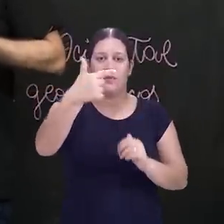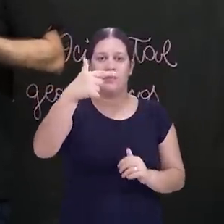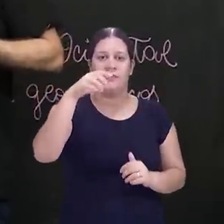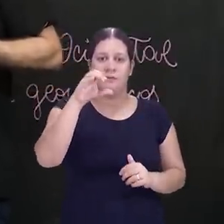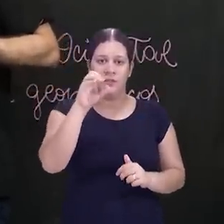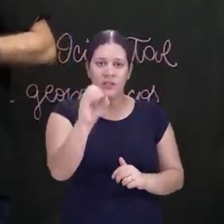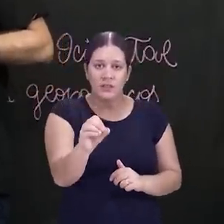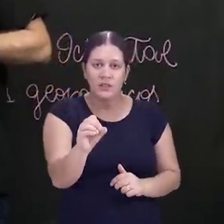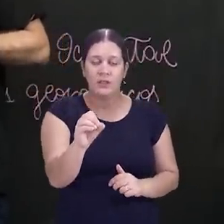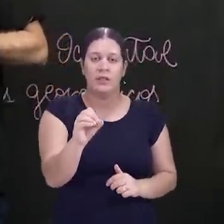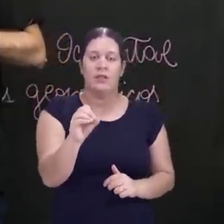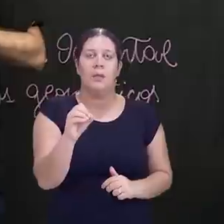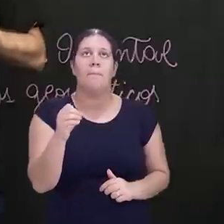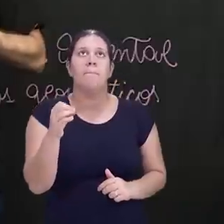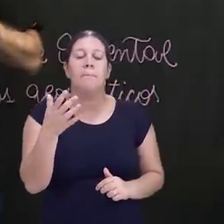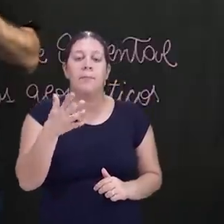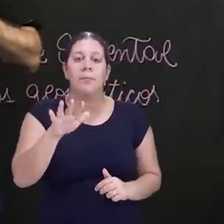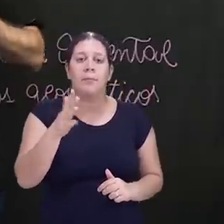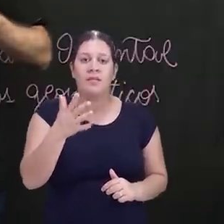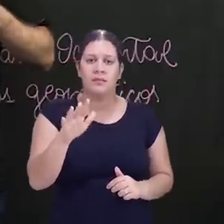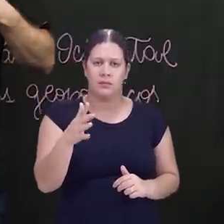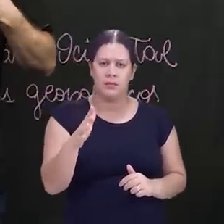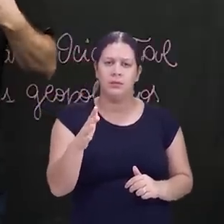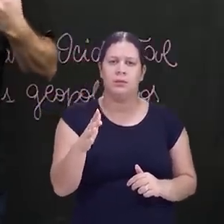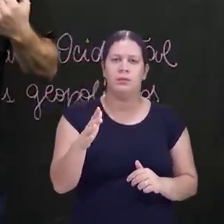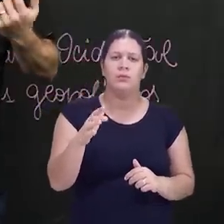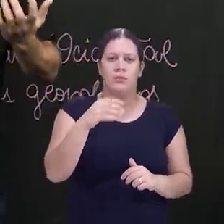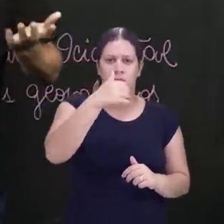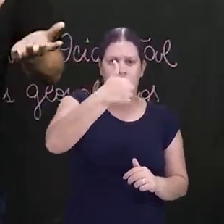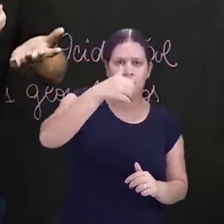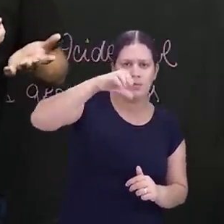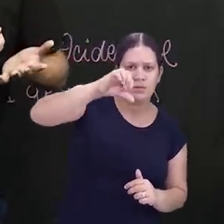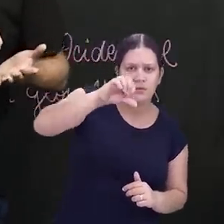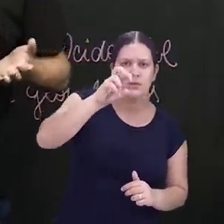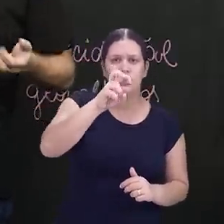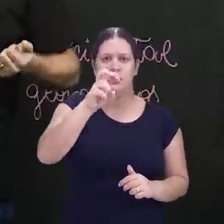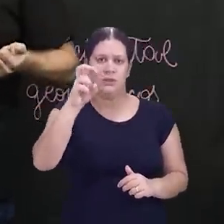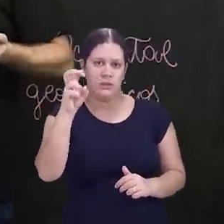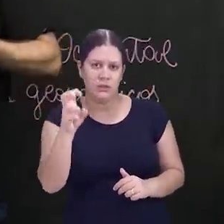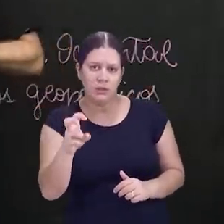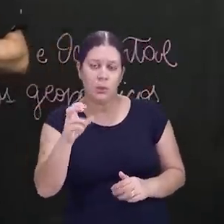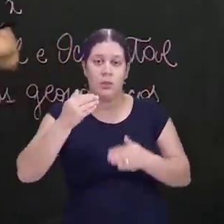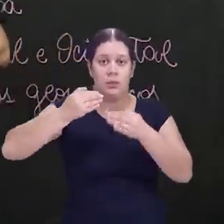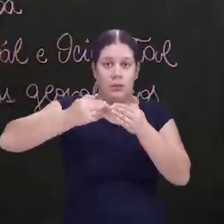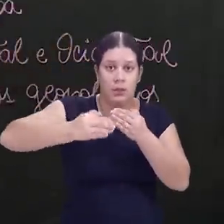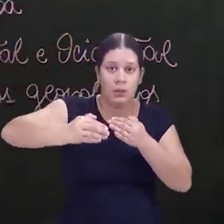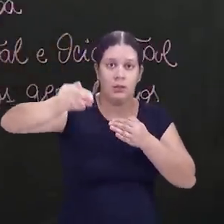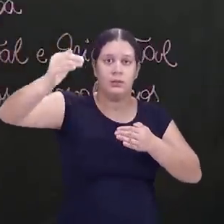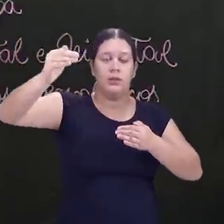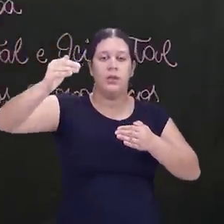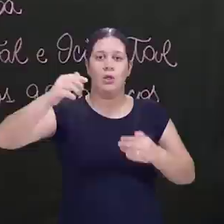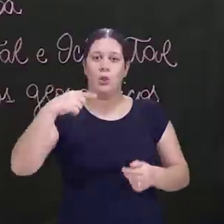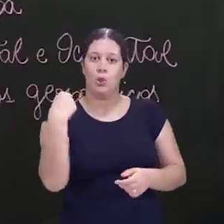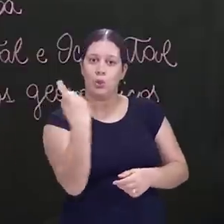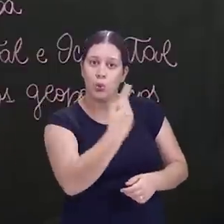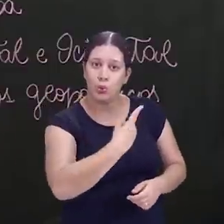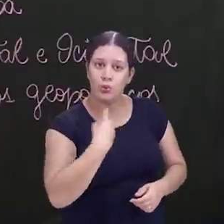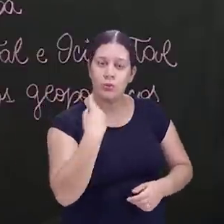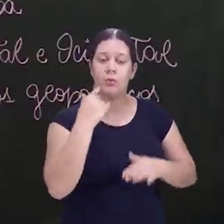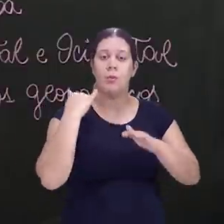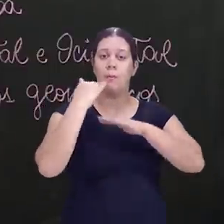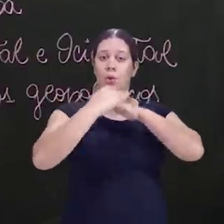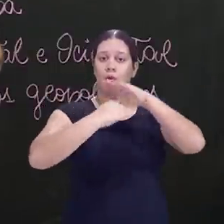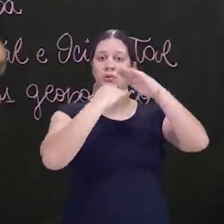mais caracterizado aí, em meados, a partir de 1955 em diante, nós vamos ter um processo,